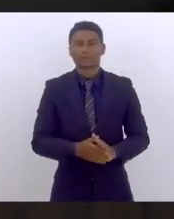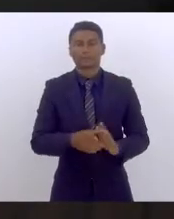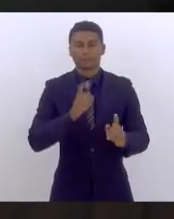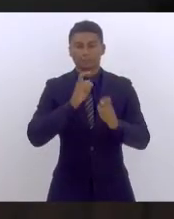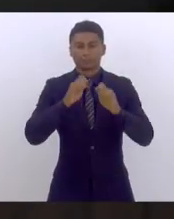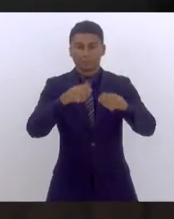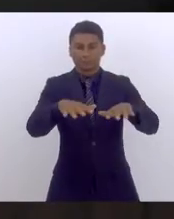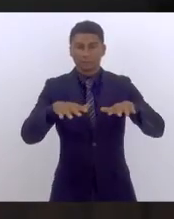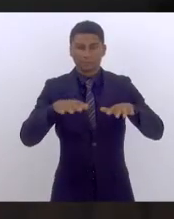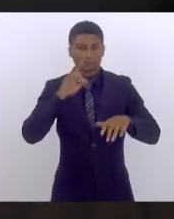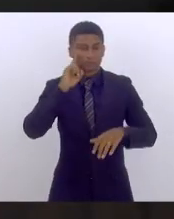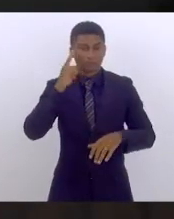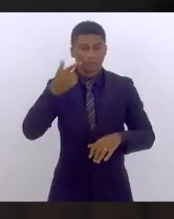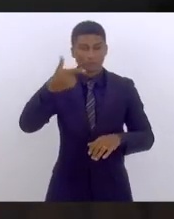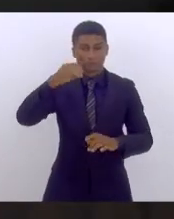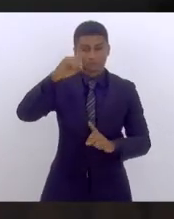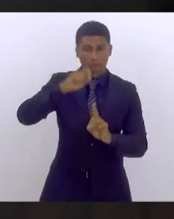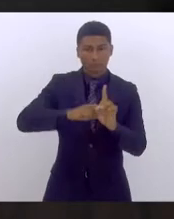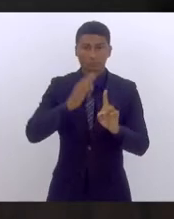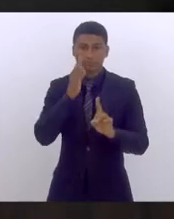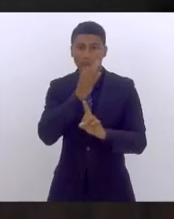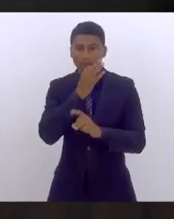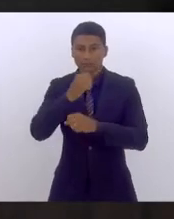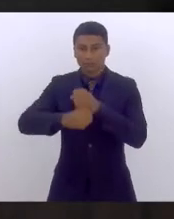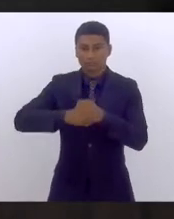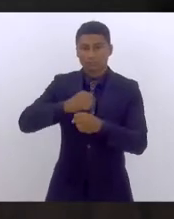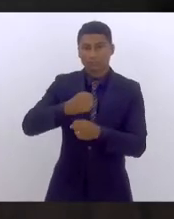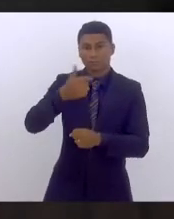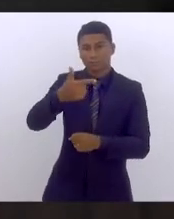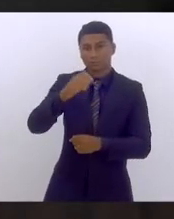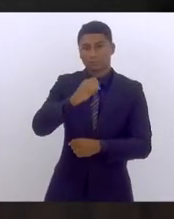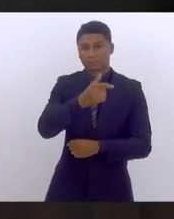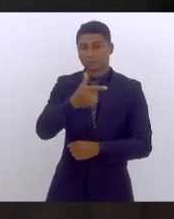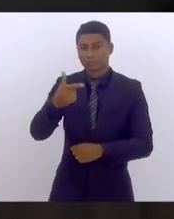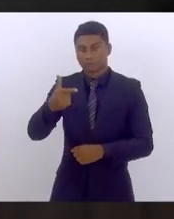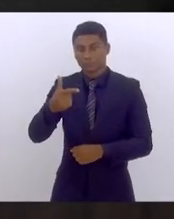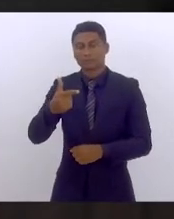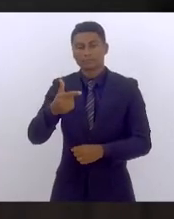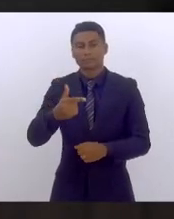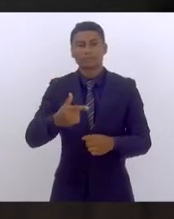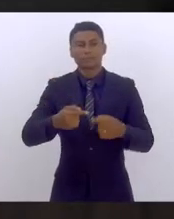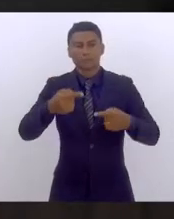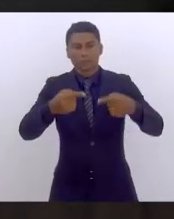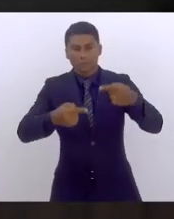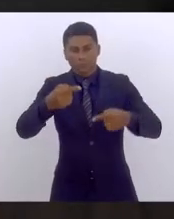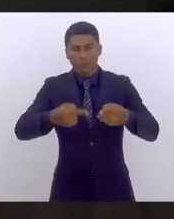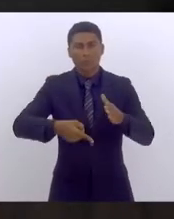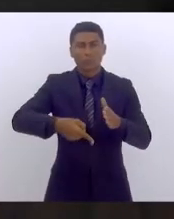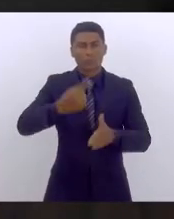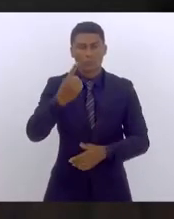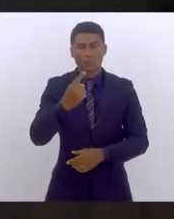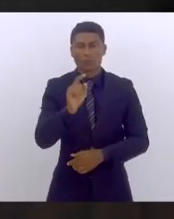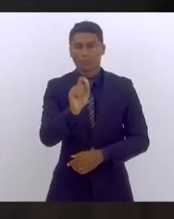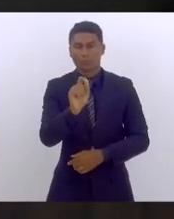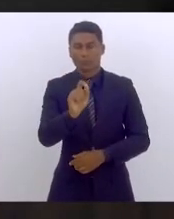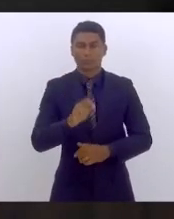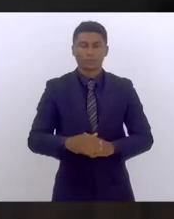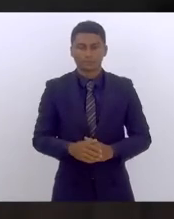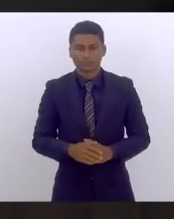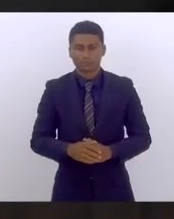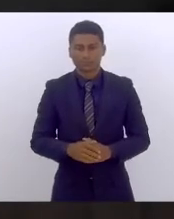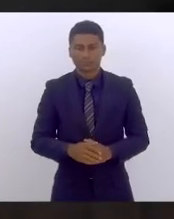do dia 20 de setembro de 2022, em regimento interno, em discussão única.